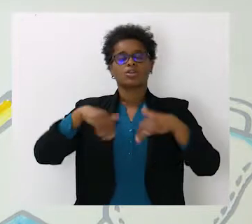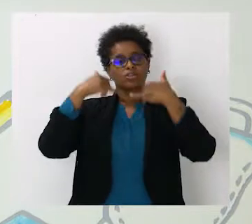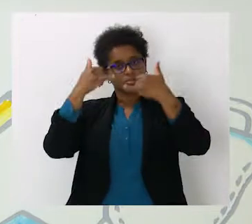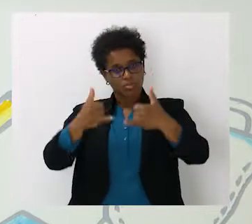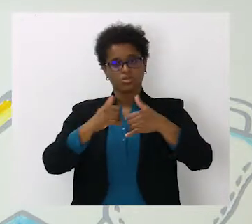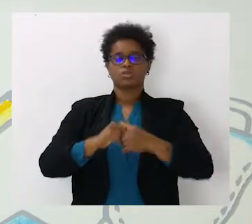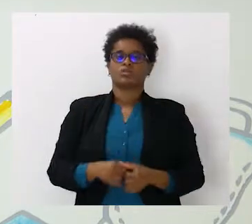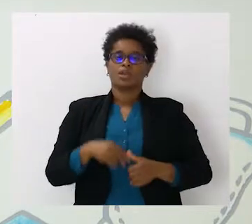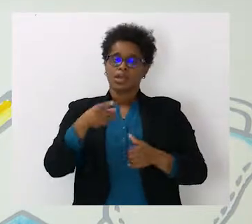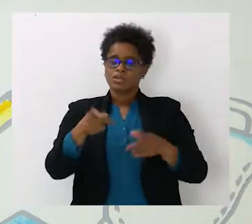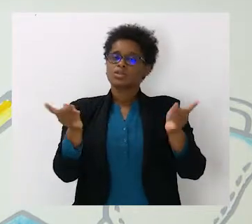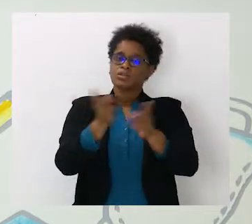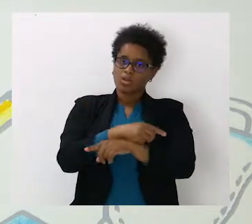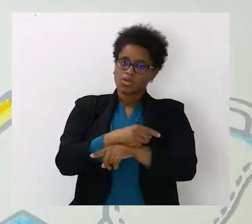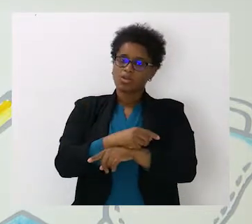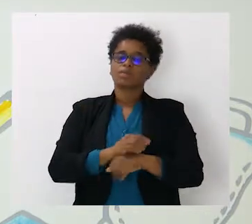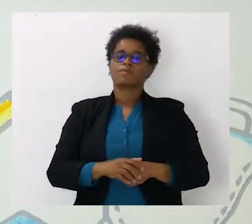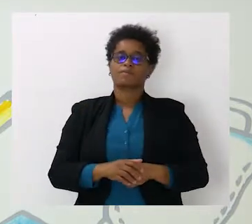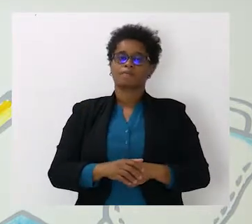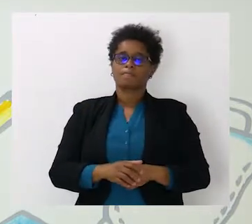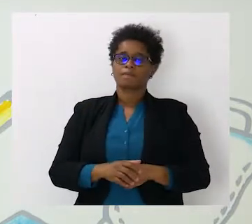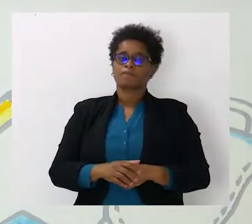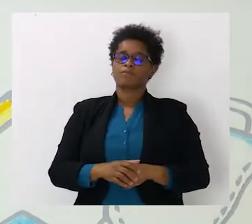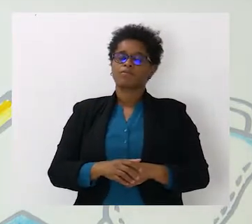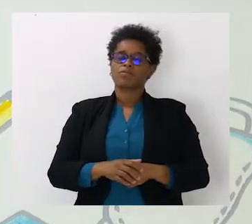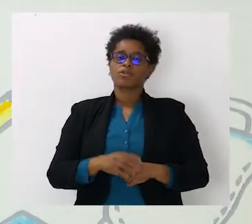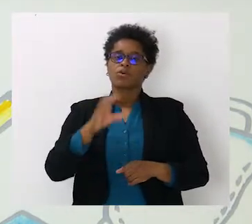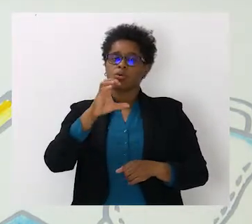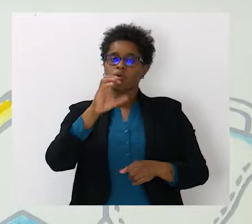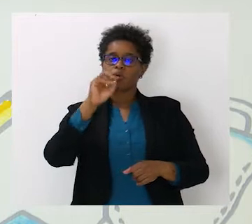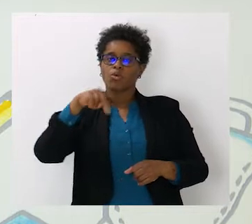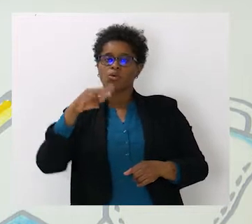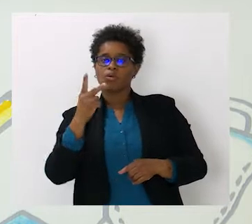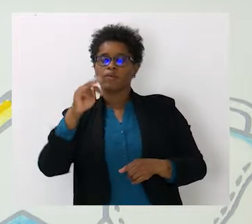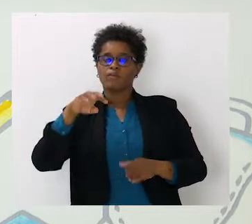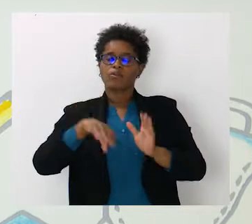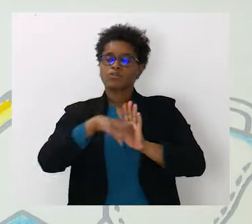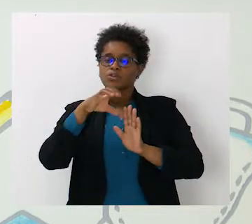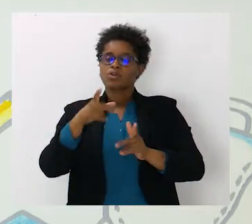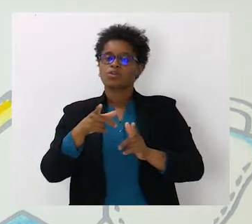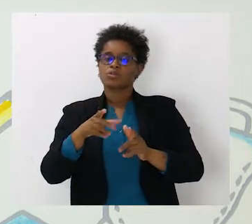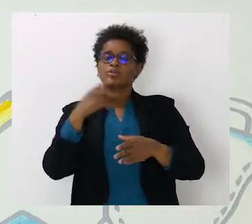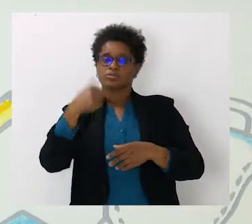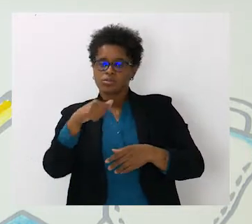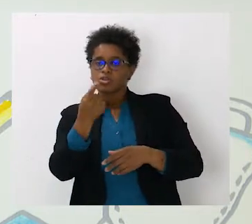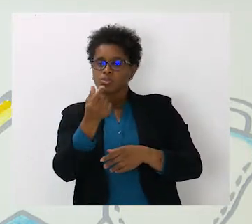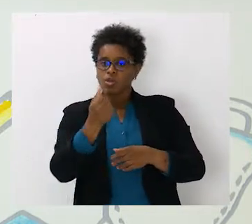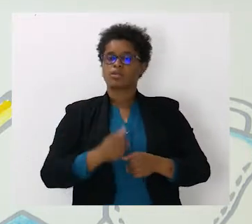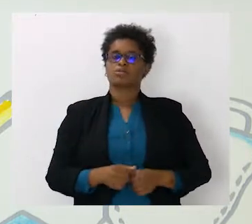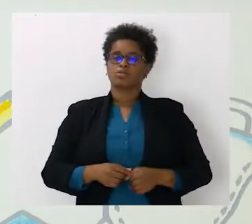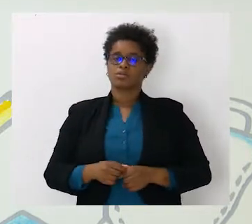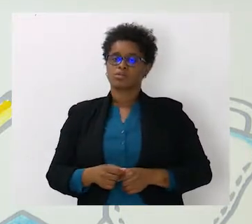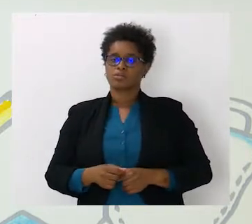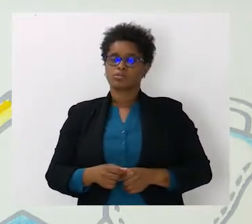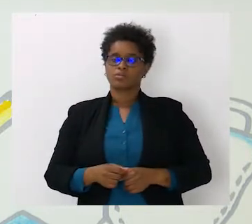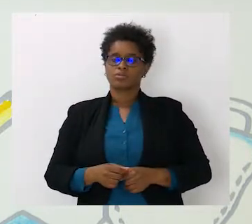mais tarde essa troca foi convencionada pela existência de moeda, não é?